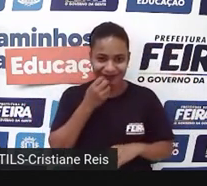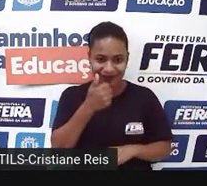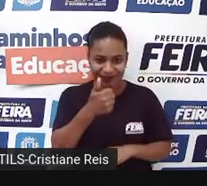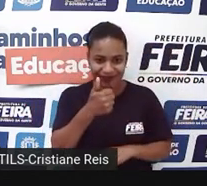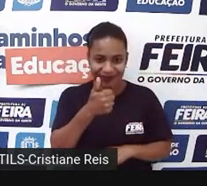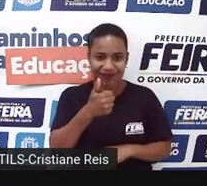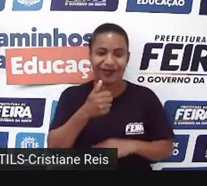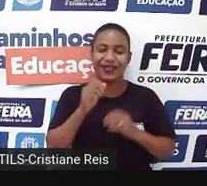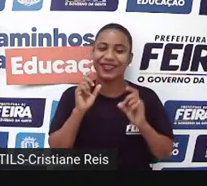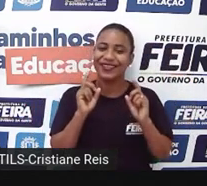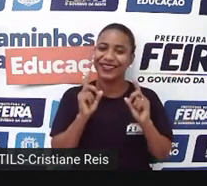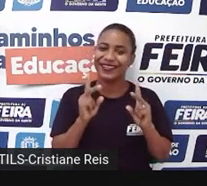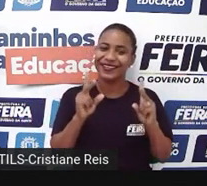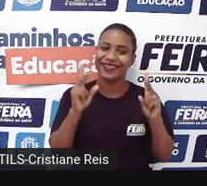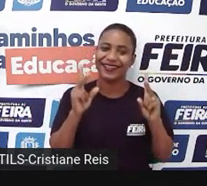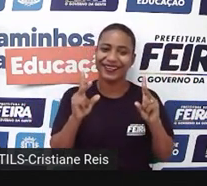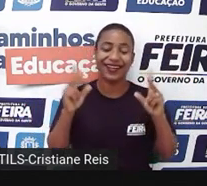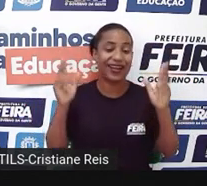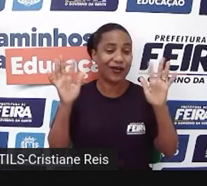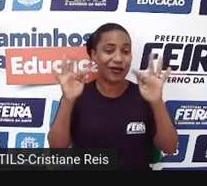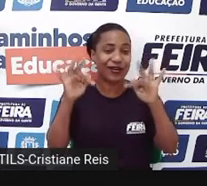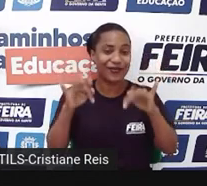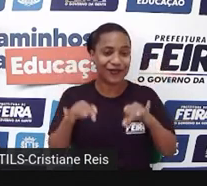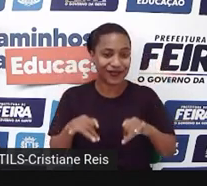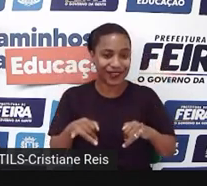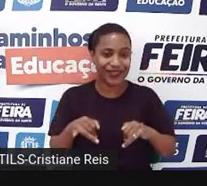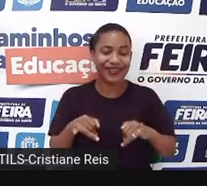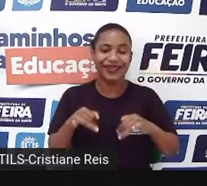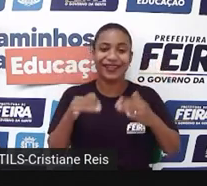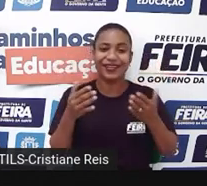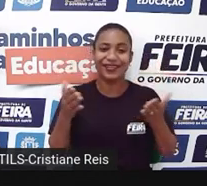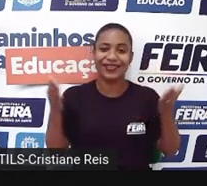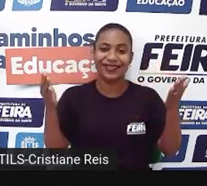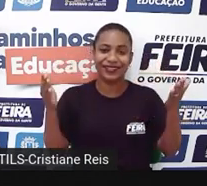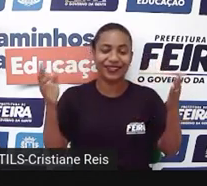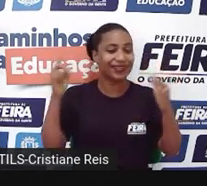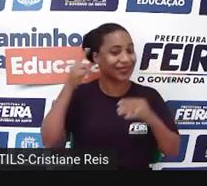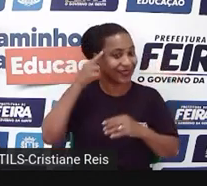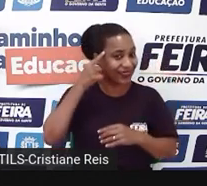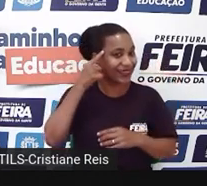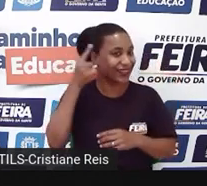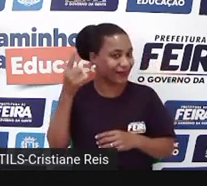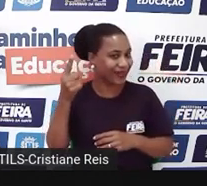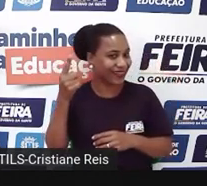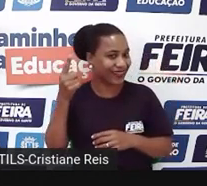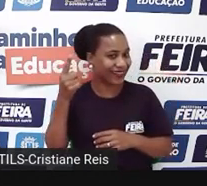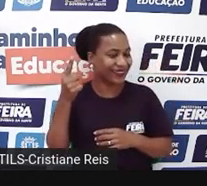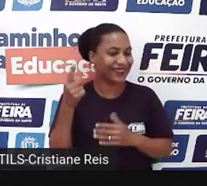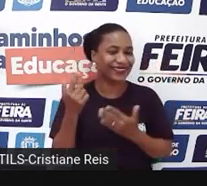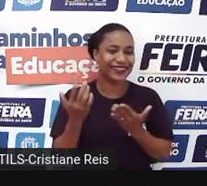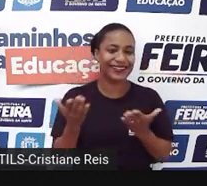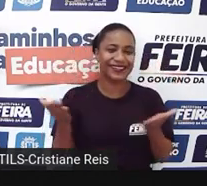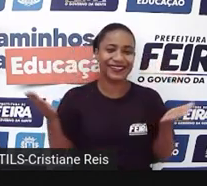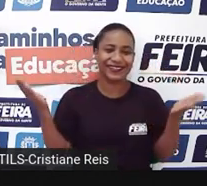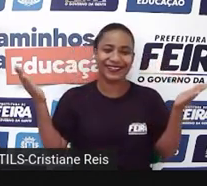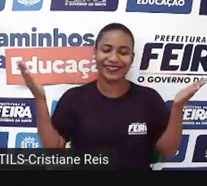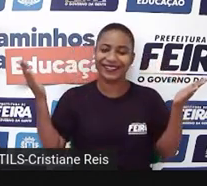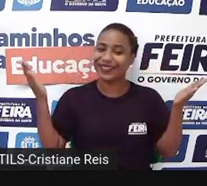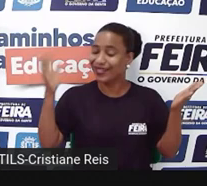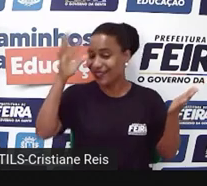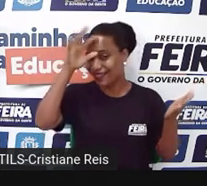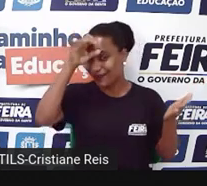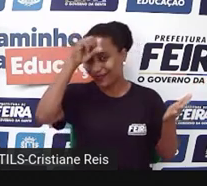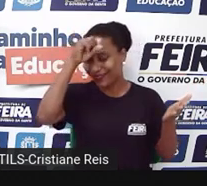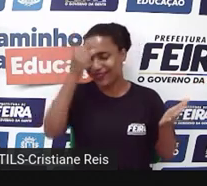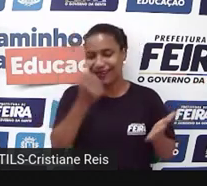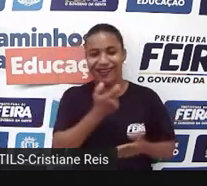chegamos então ao final de nossa aula e a gente não se esquece do nosso lema: Learning English is very fun.